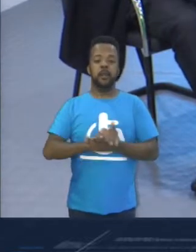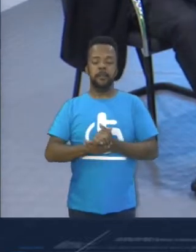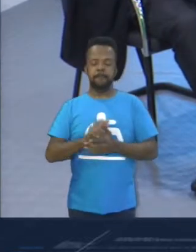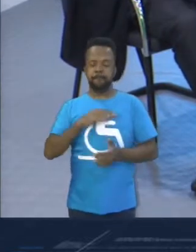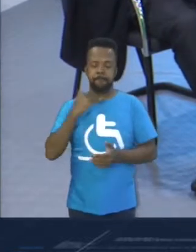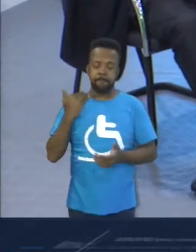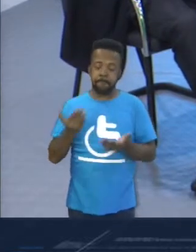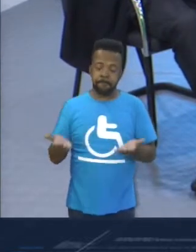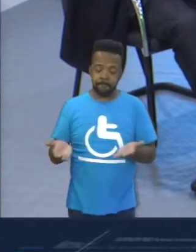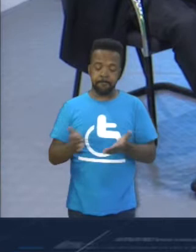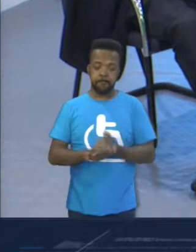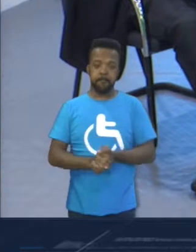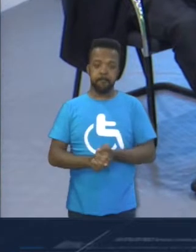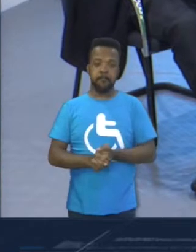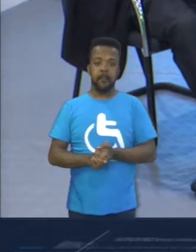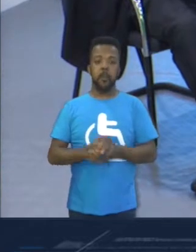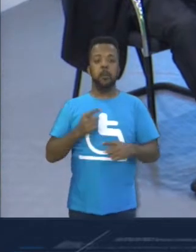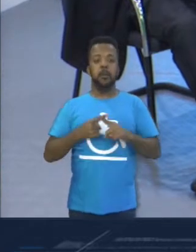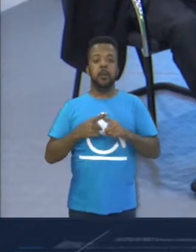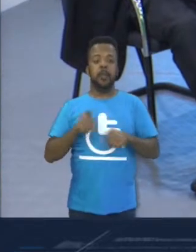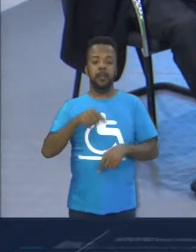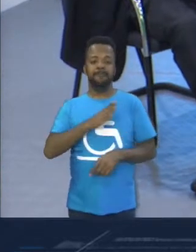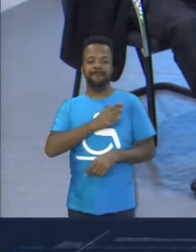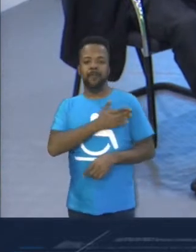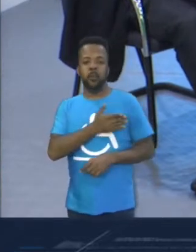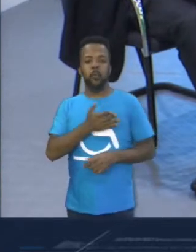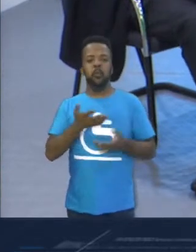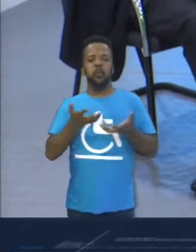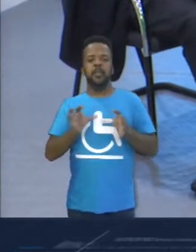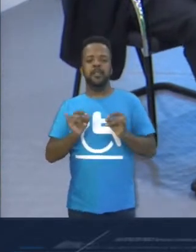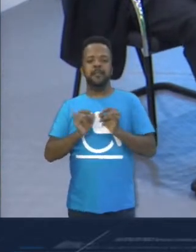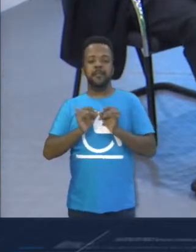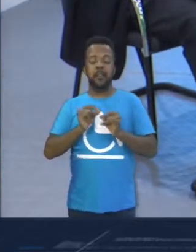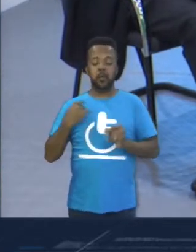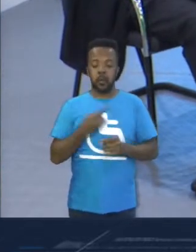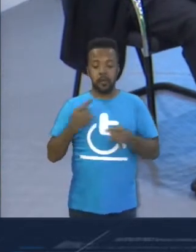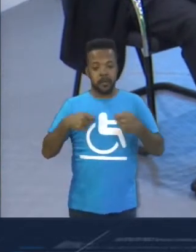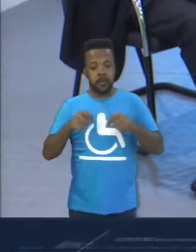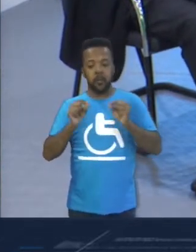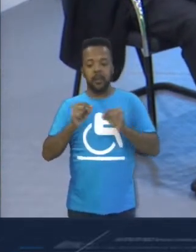falecendo. Certo. Por conta disso que acaba esse preconceito.